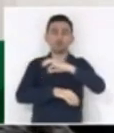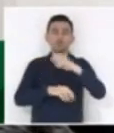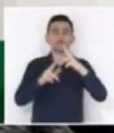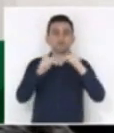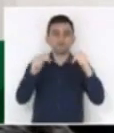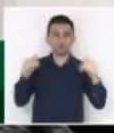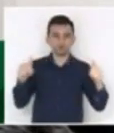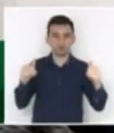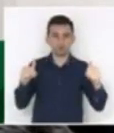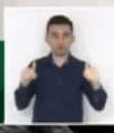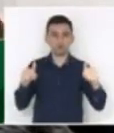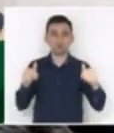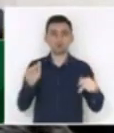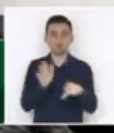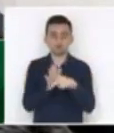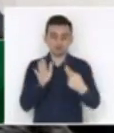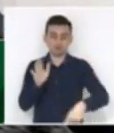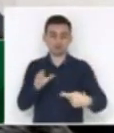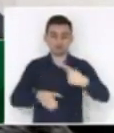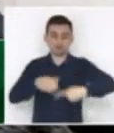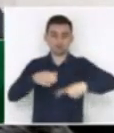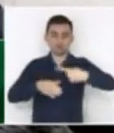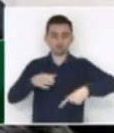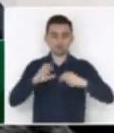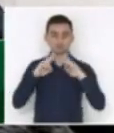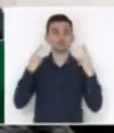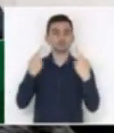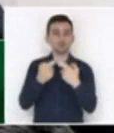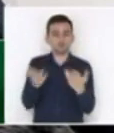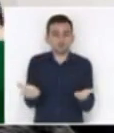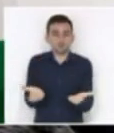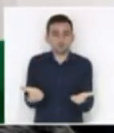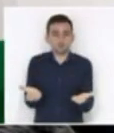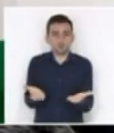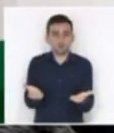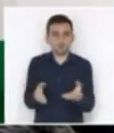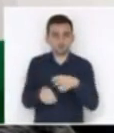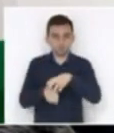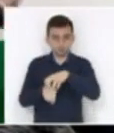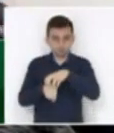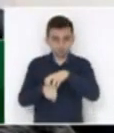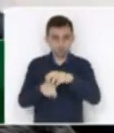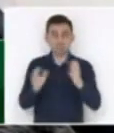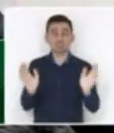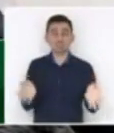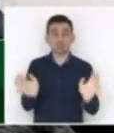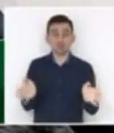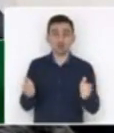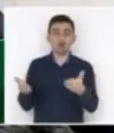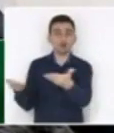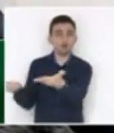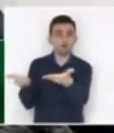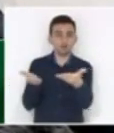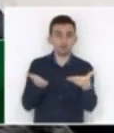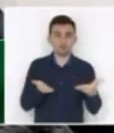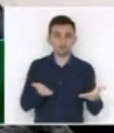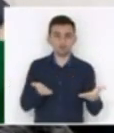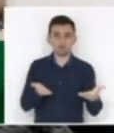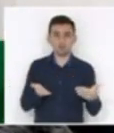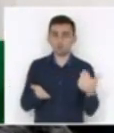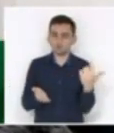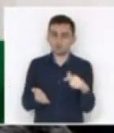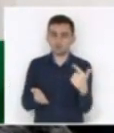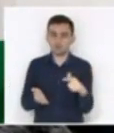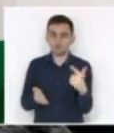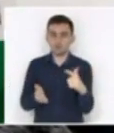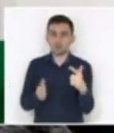Desenvolvimento Urbano aqui da Casa se reuniu hoje, numa reunião ordinária, convidou, não tinha nenhum ato